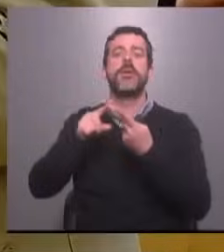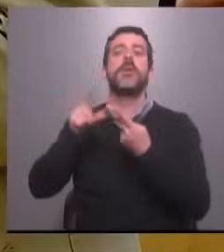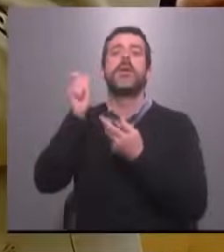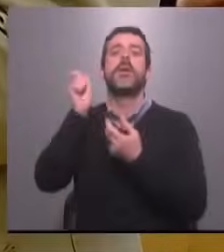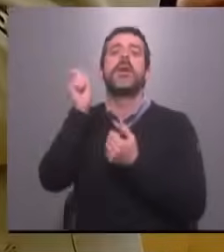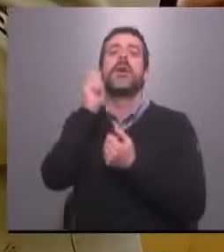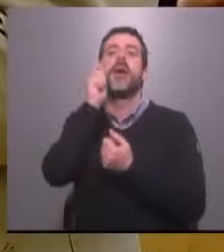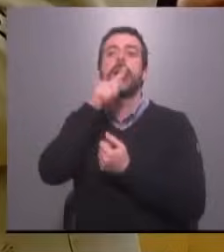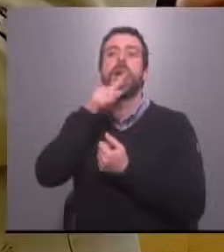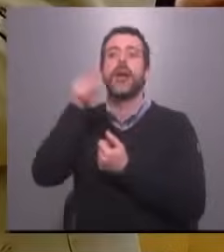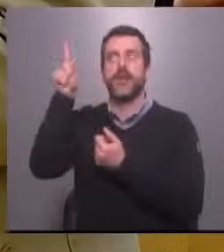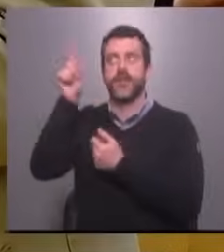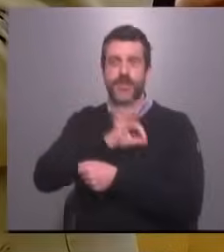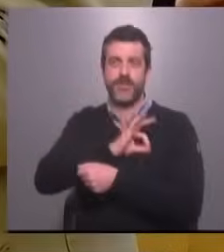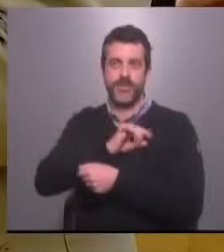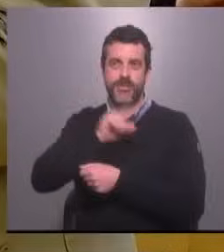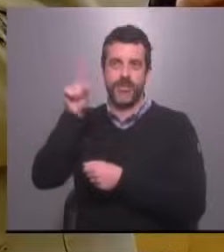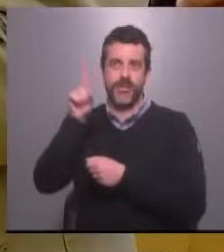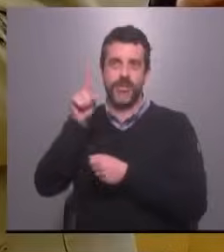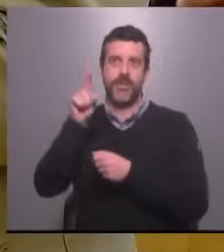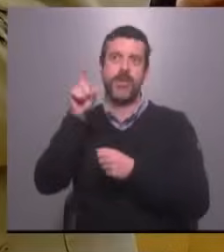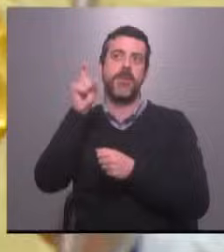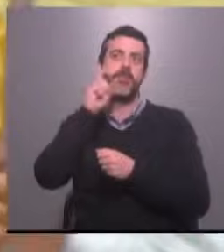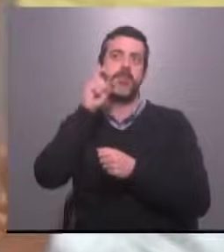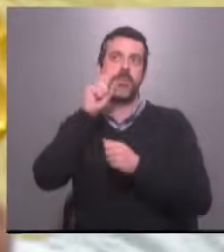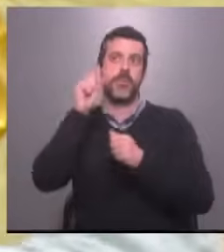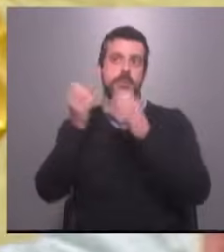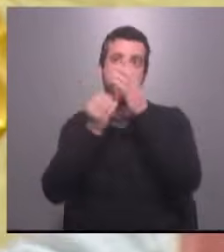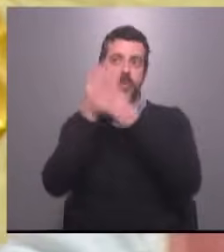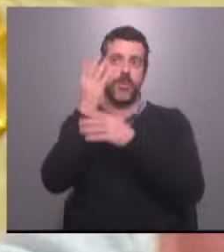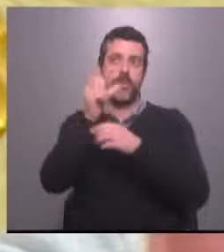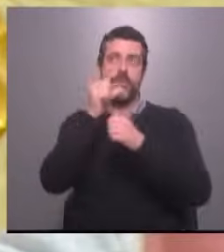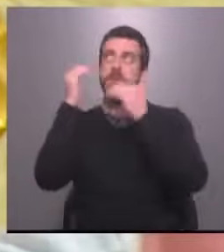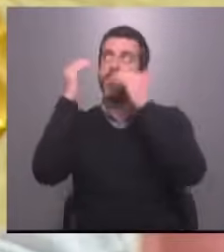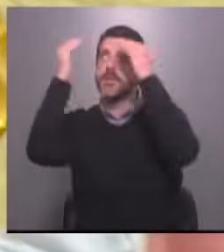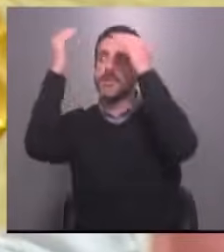Nosso auxílio vem do Senhor.